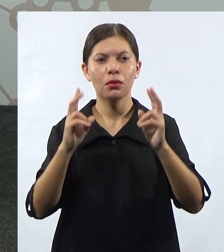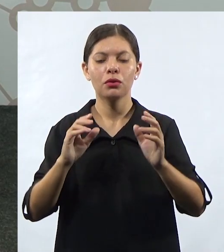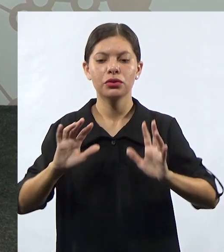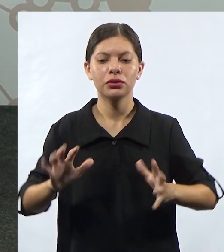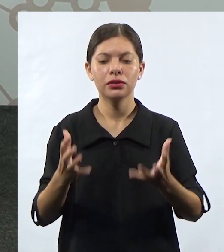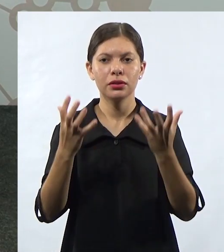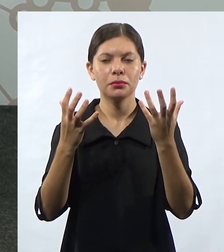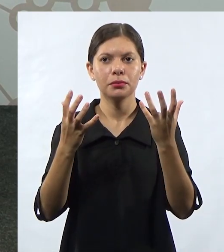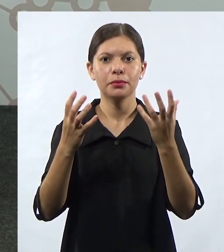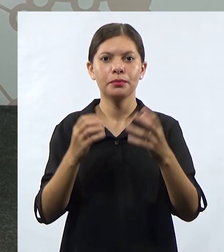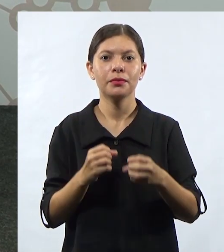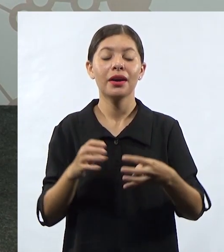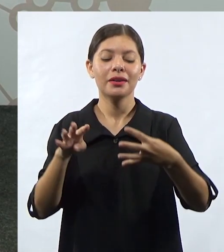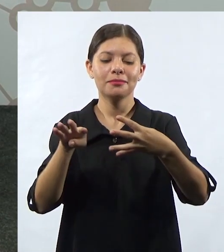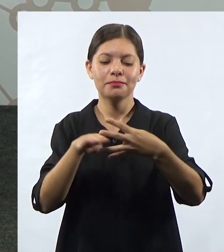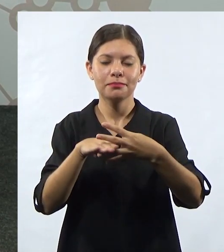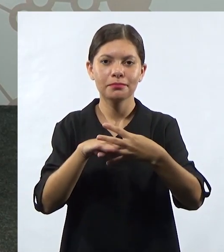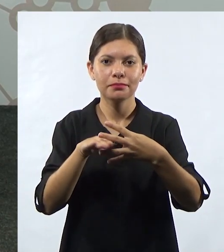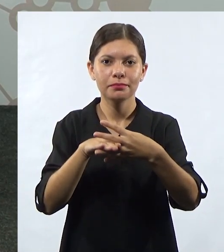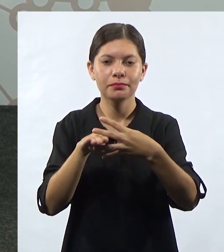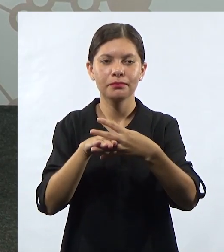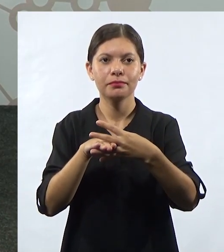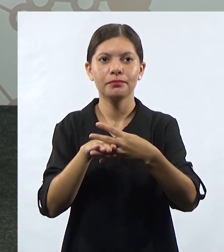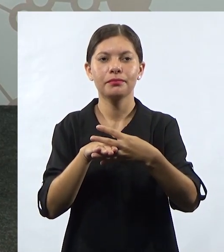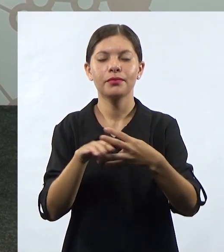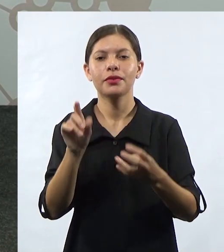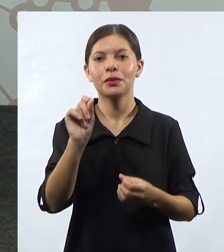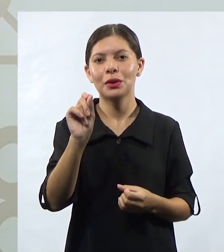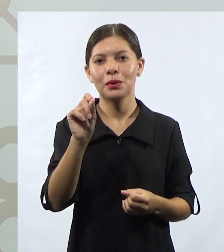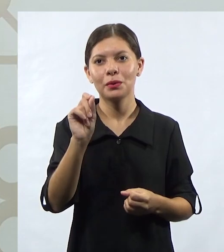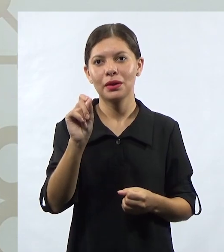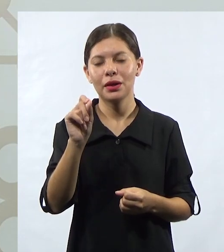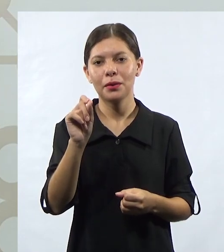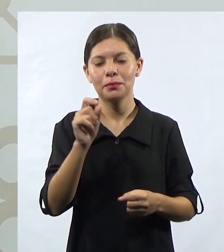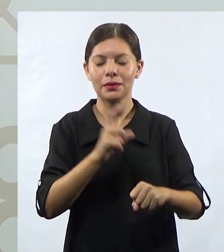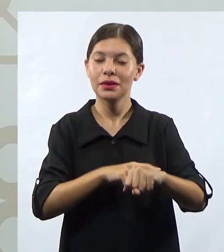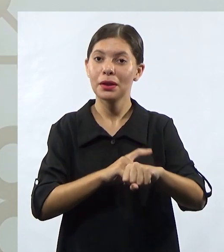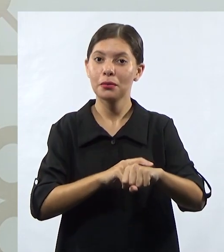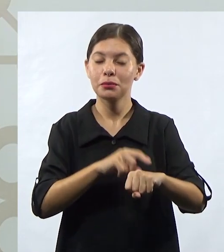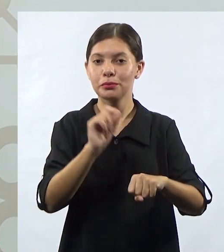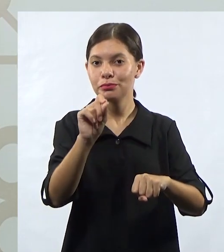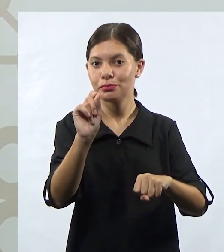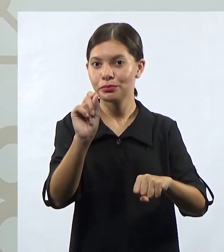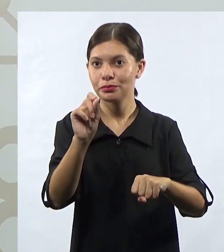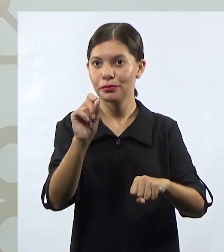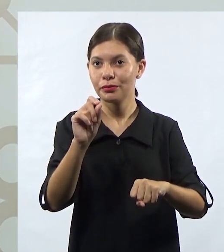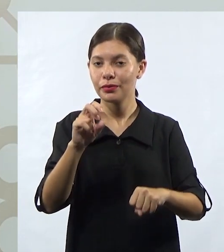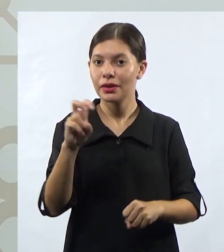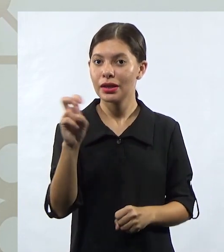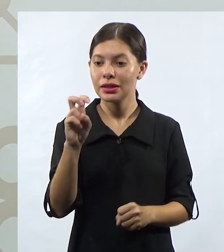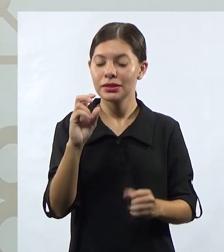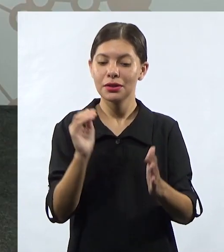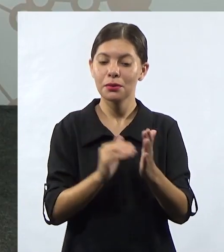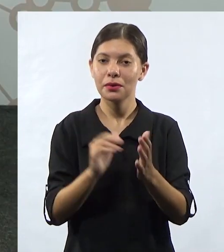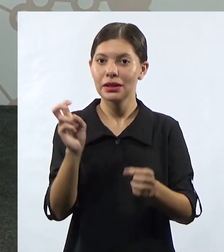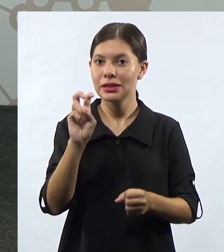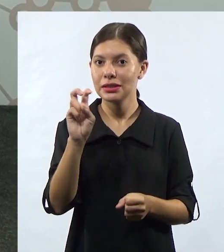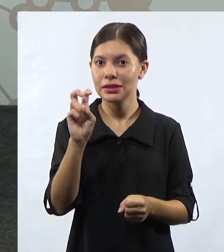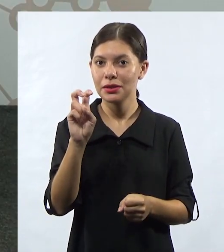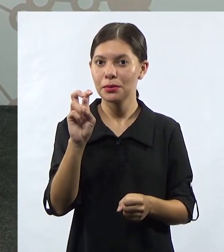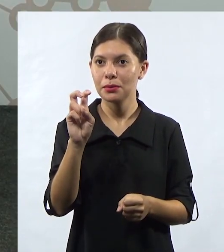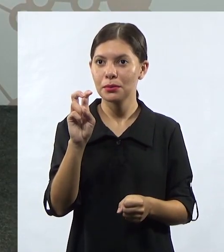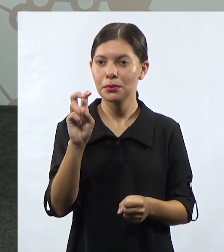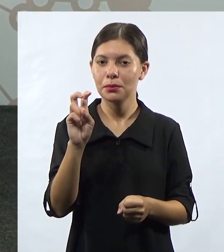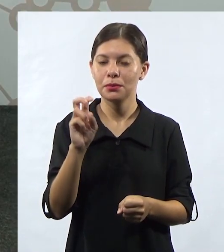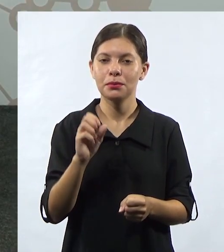você define os intervalos. Então, seus intervalos serão de quanto tempo? De 5 em 5 anos? De 10 em